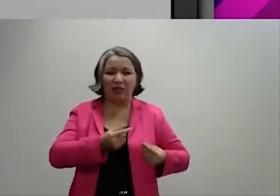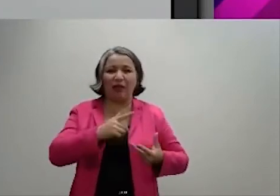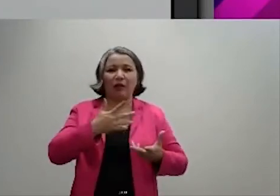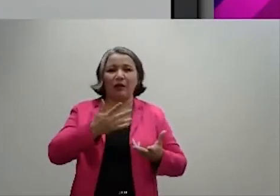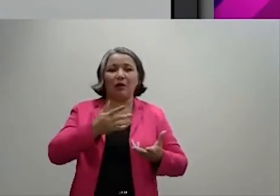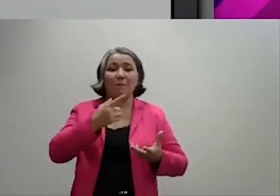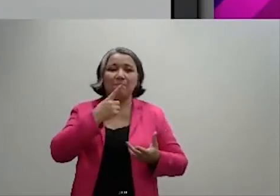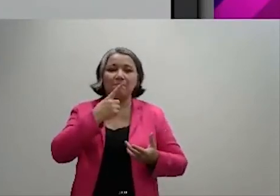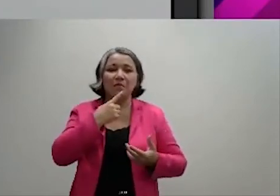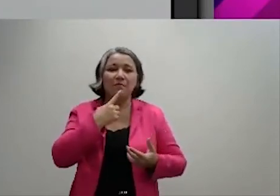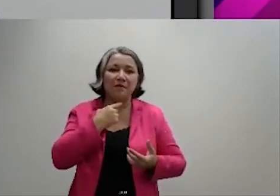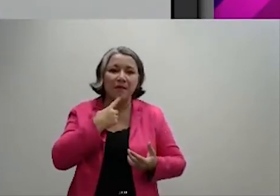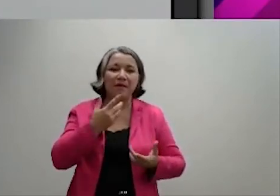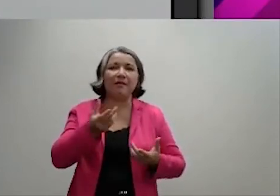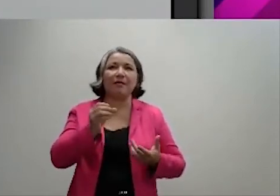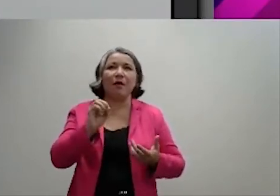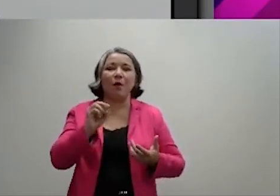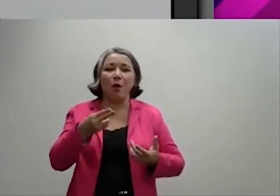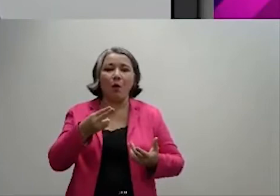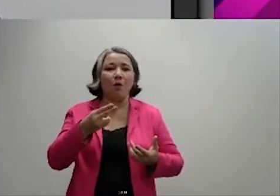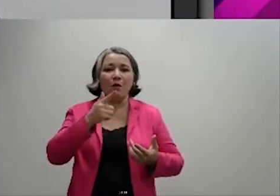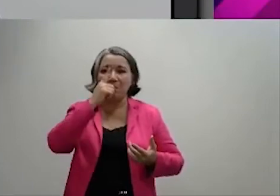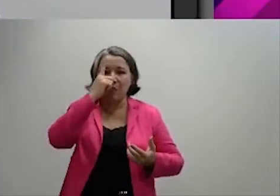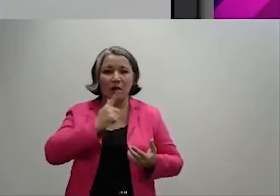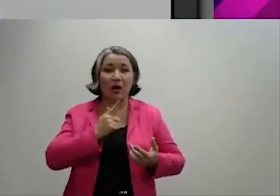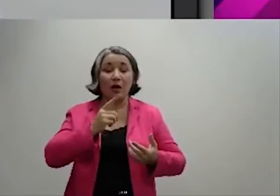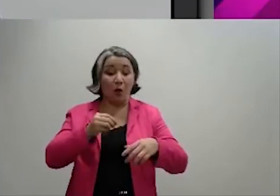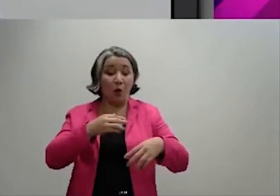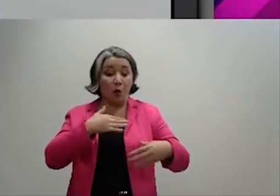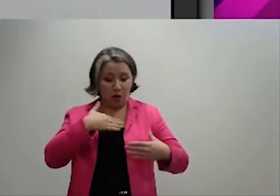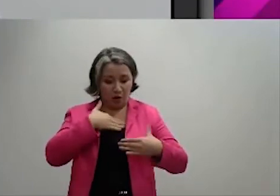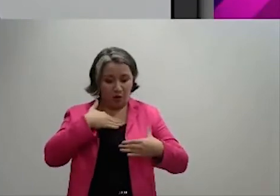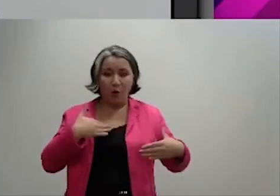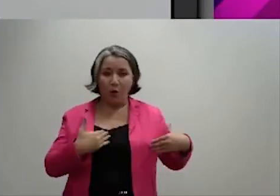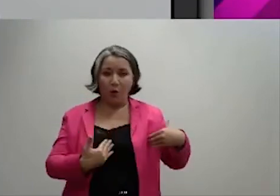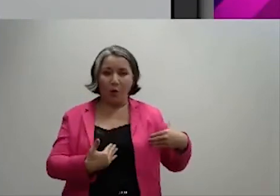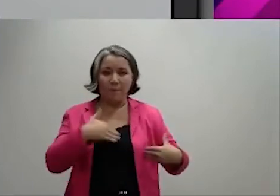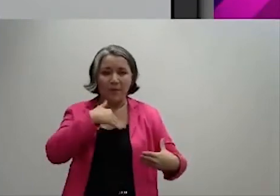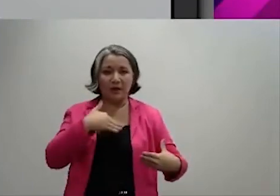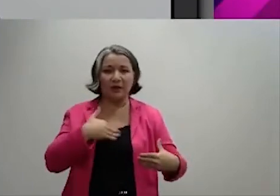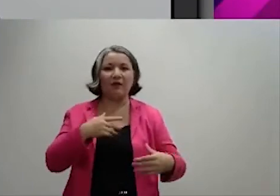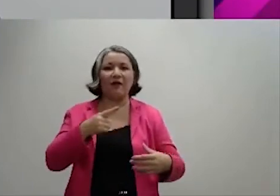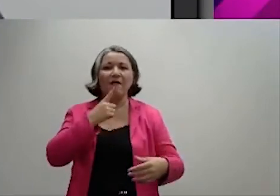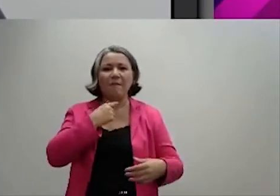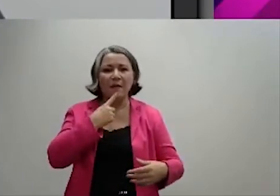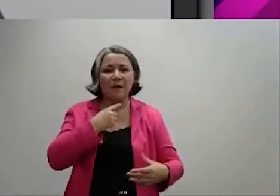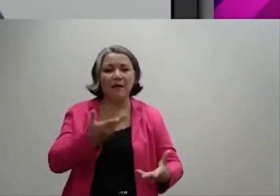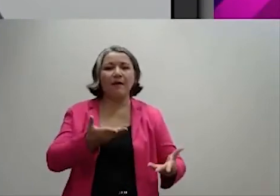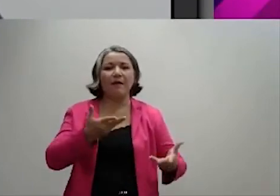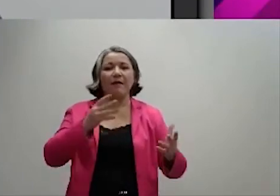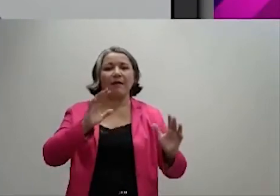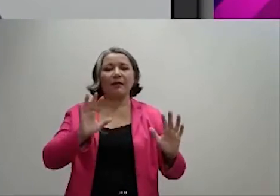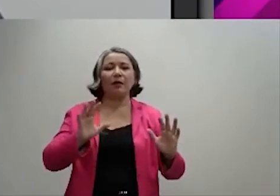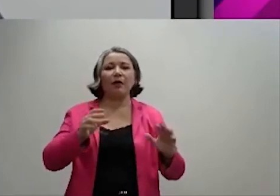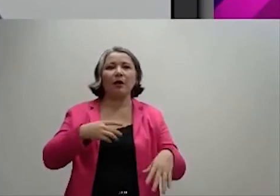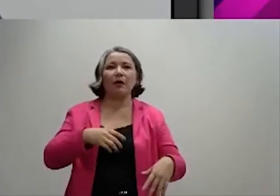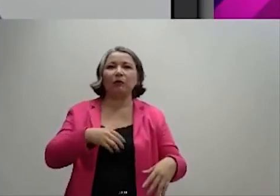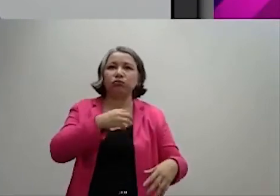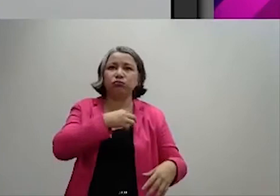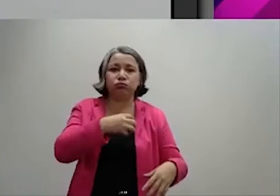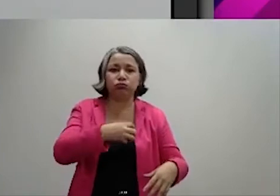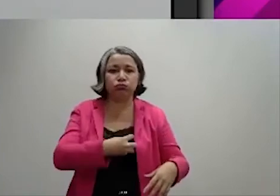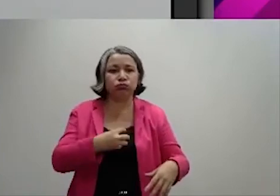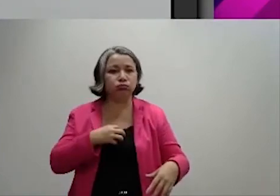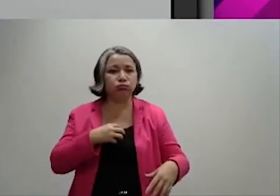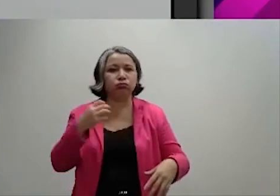sanguinolenta alterações na coloração da pele vermelhidão ter hematomas é